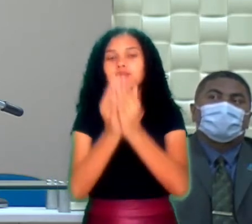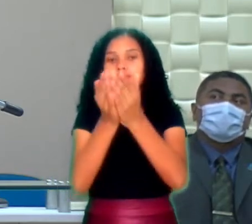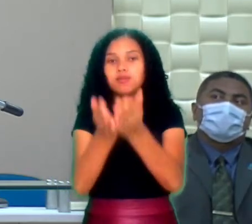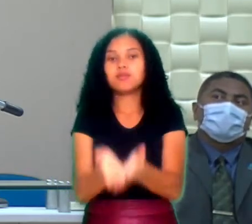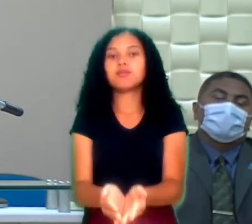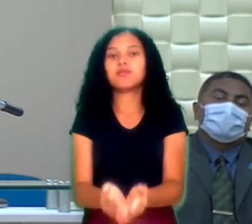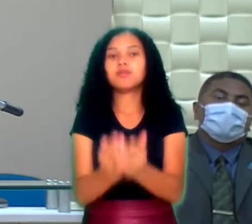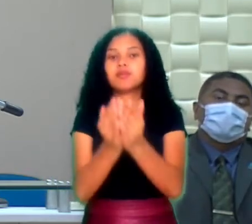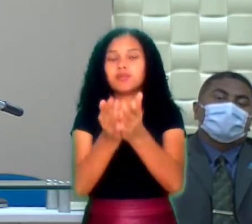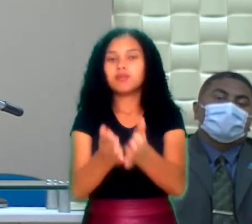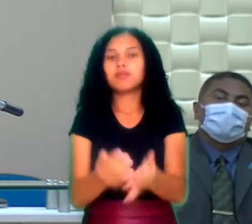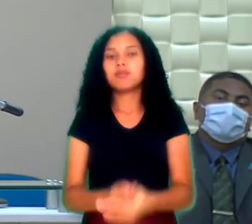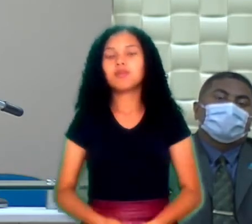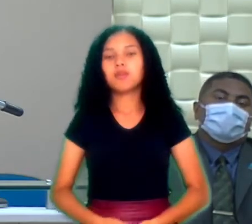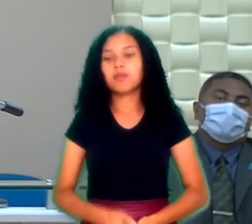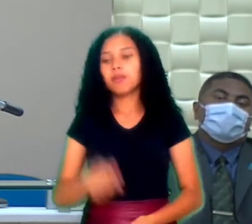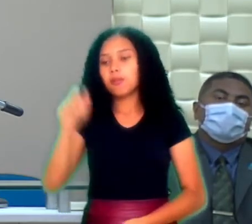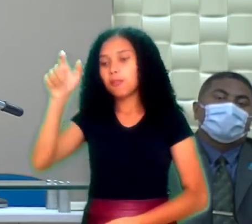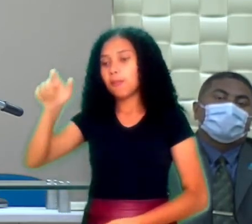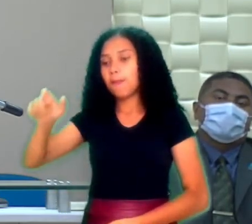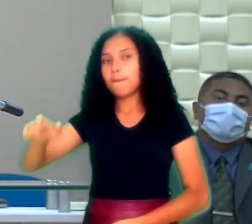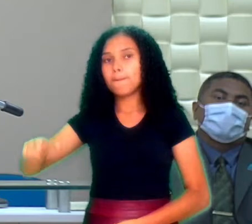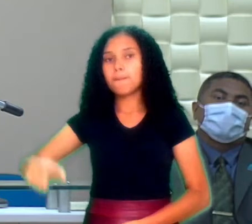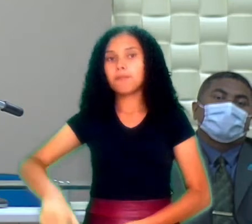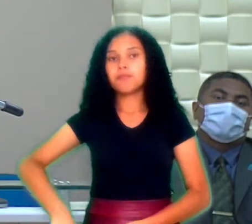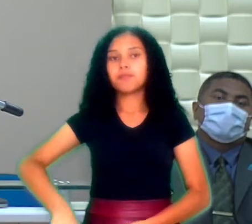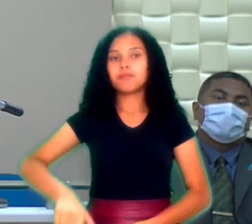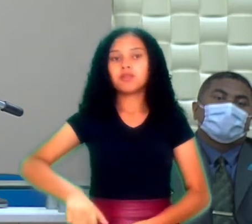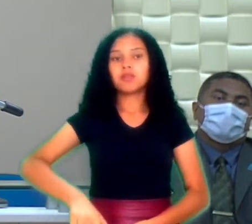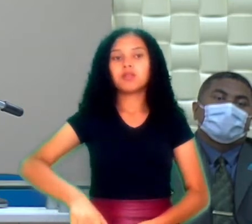Jonas tinha o bilhete na mão.